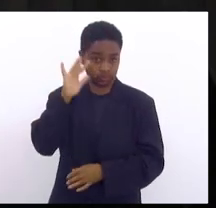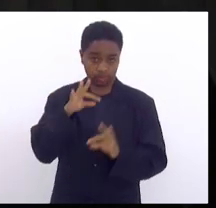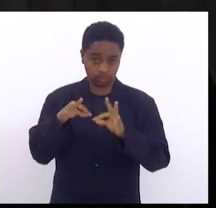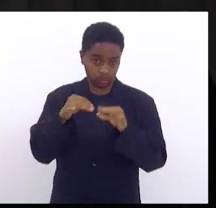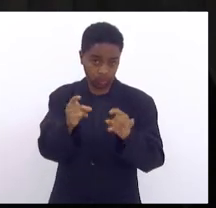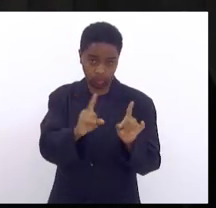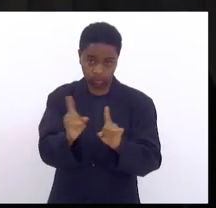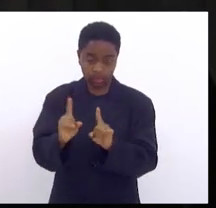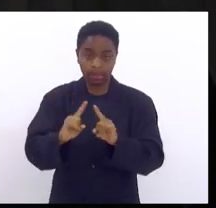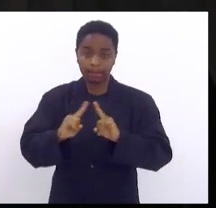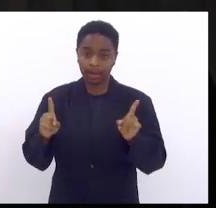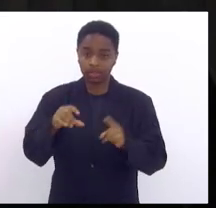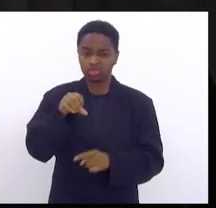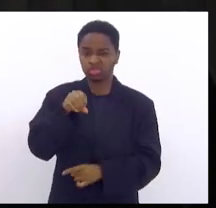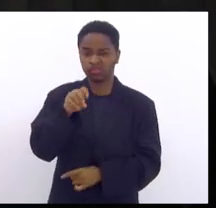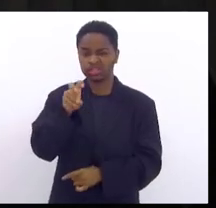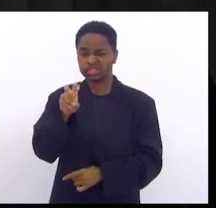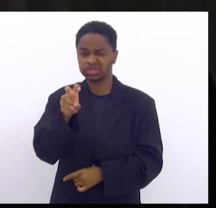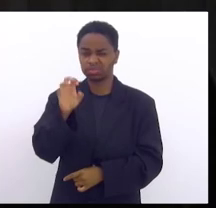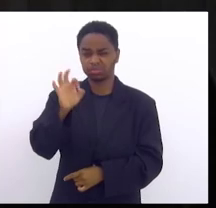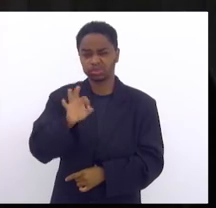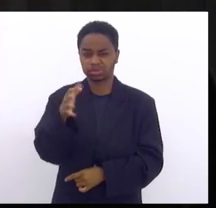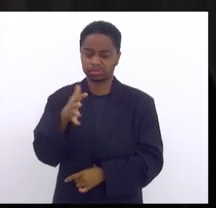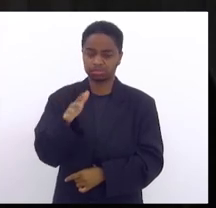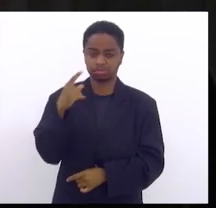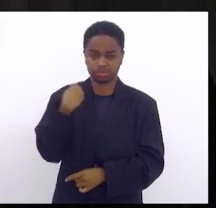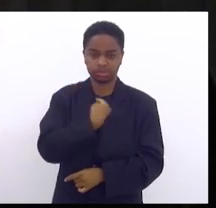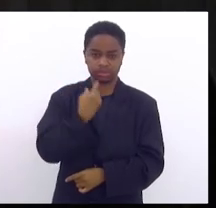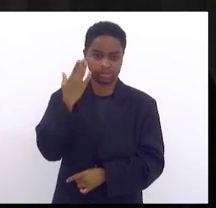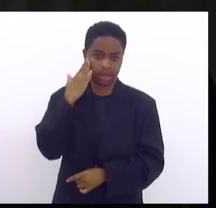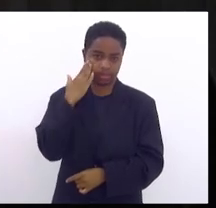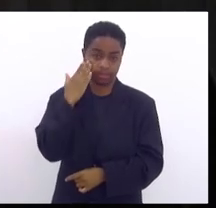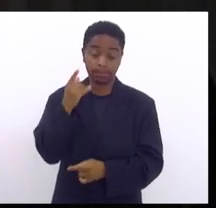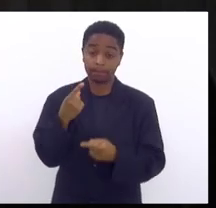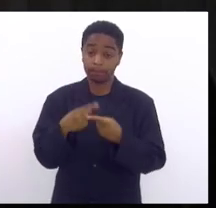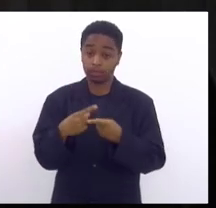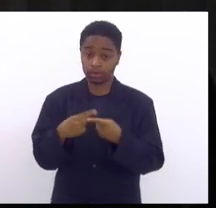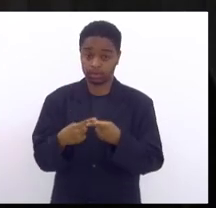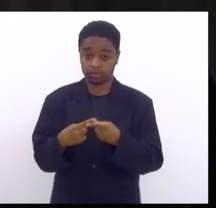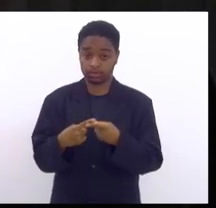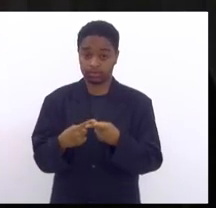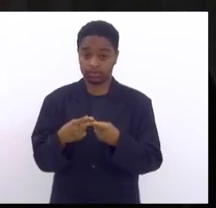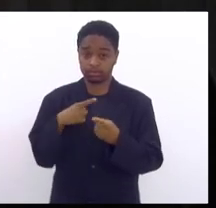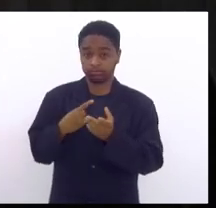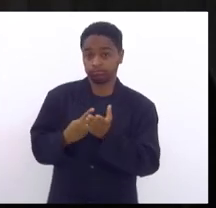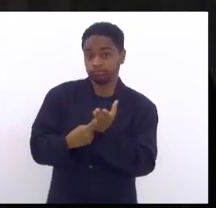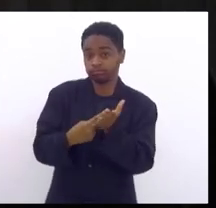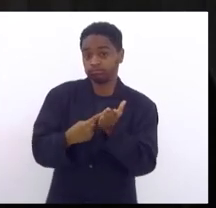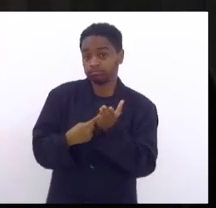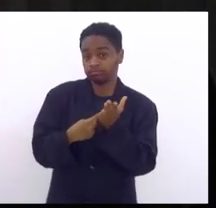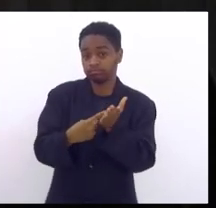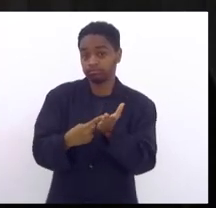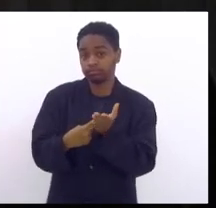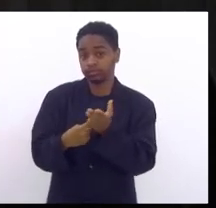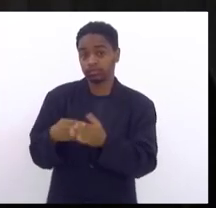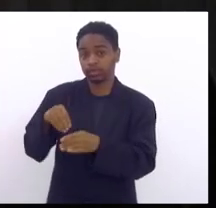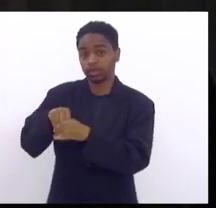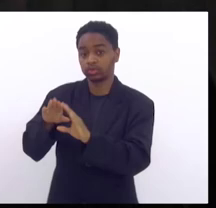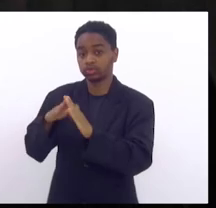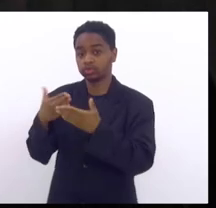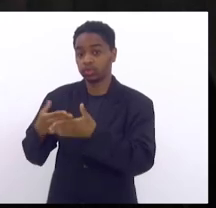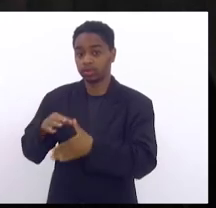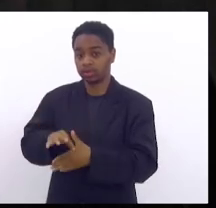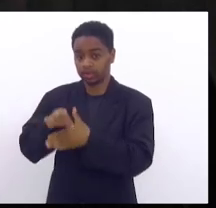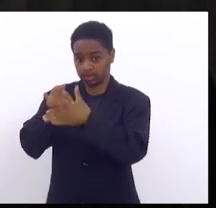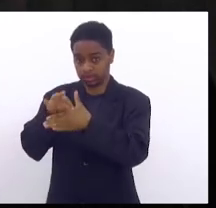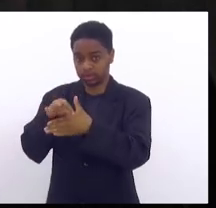mas sabemos pelo menos 95%, porque houve acordo no colégio de líderes.